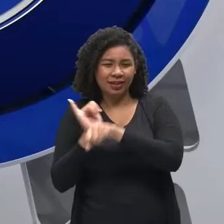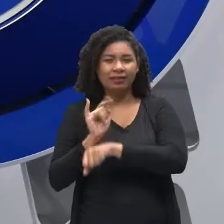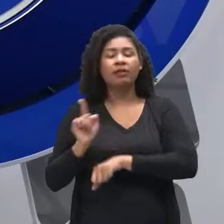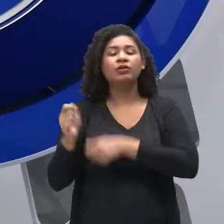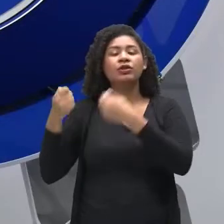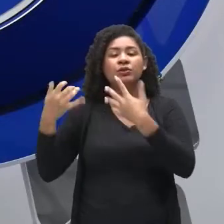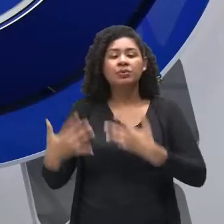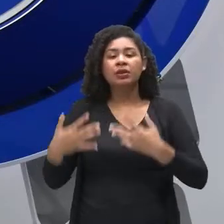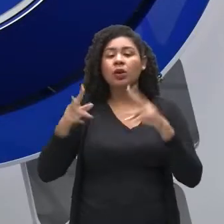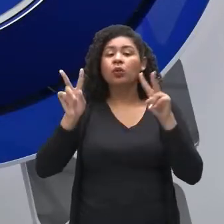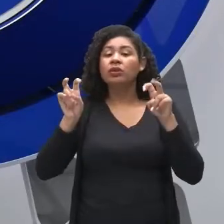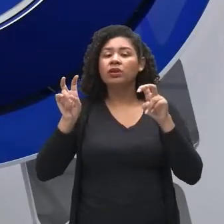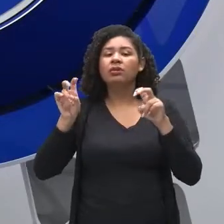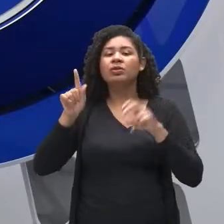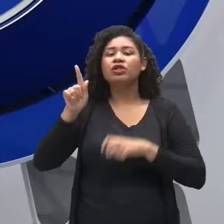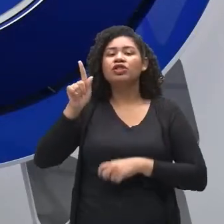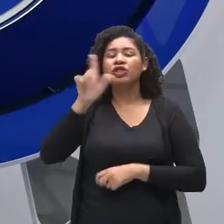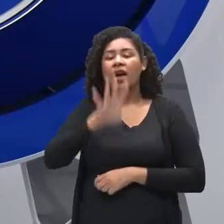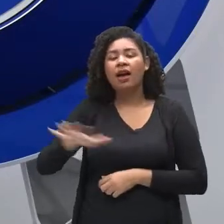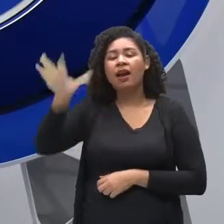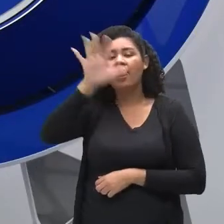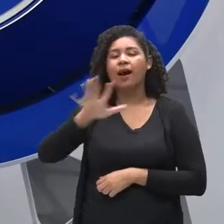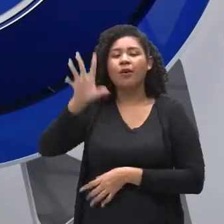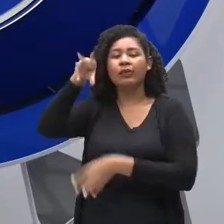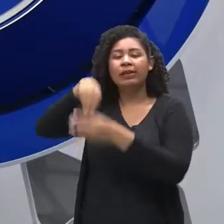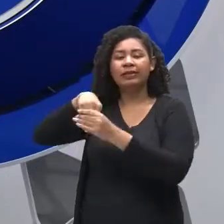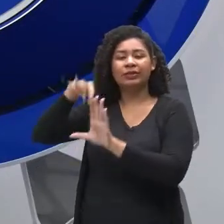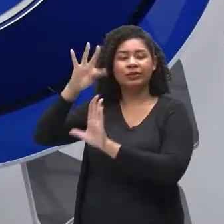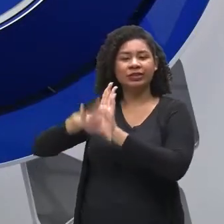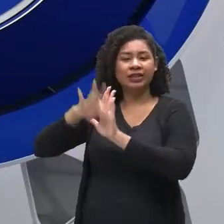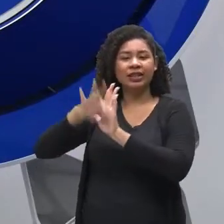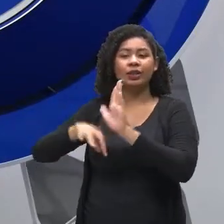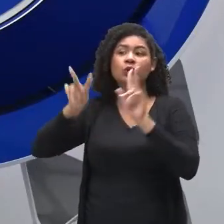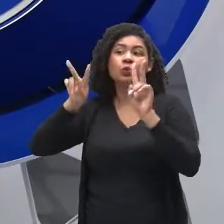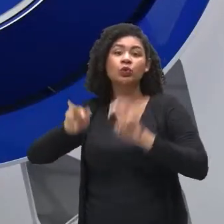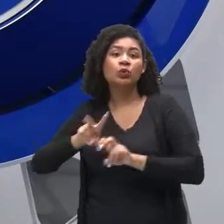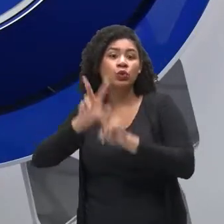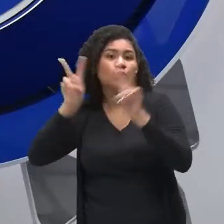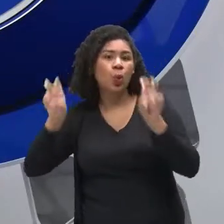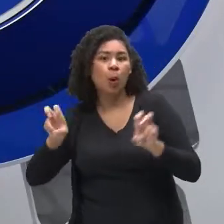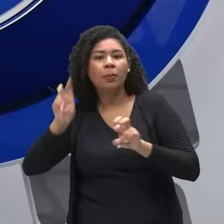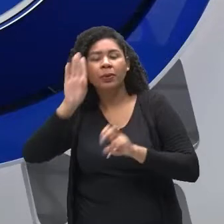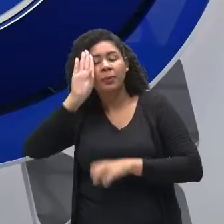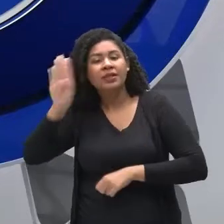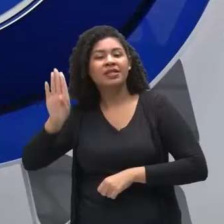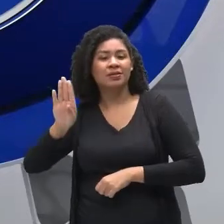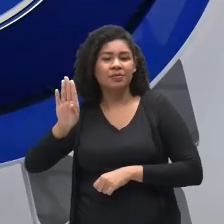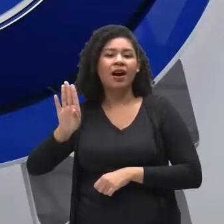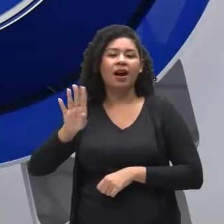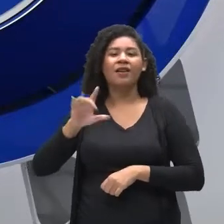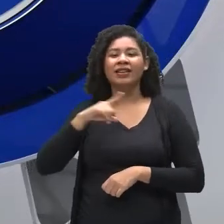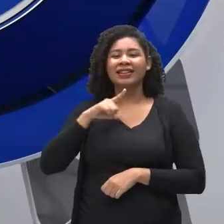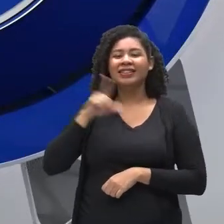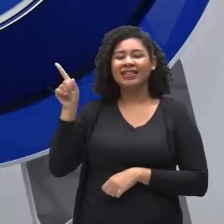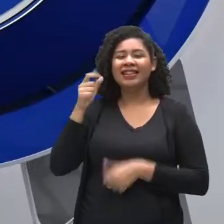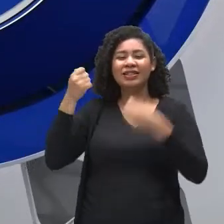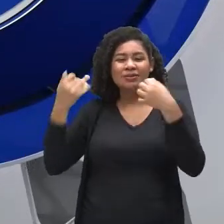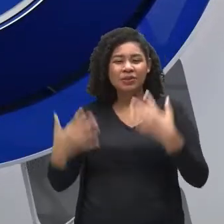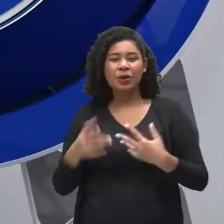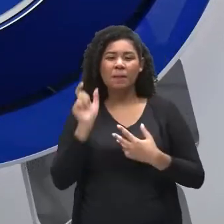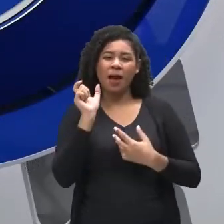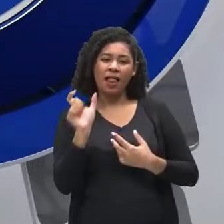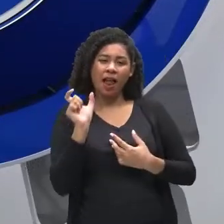geral do texto, o assunto central, a ideia. A teacher Cláudia falou lá sobre os cognatos, sobre as